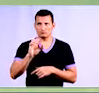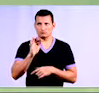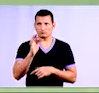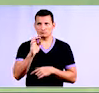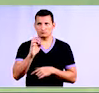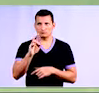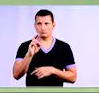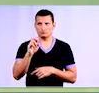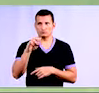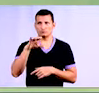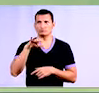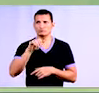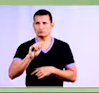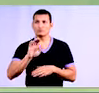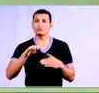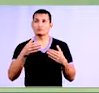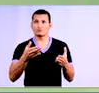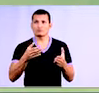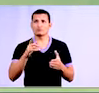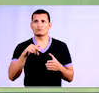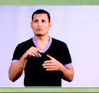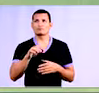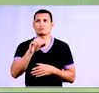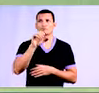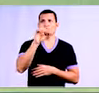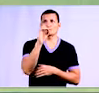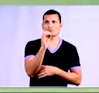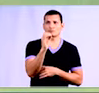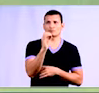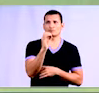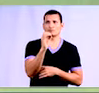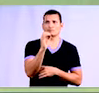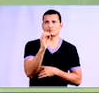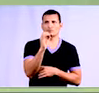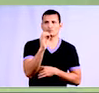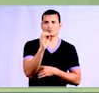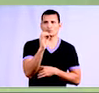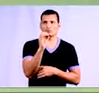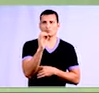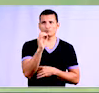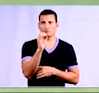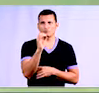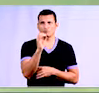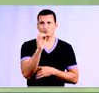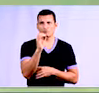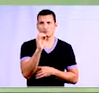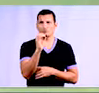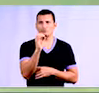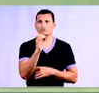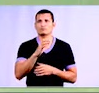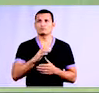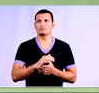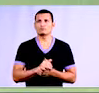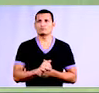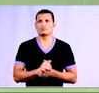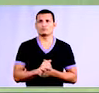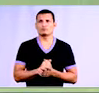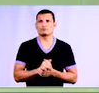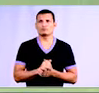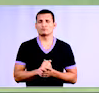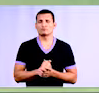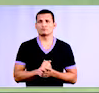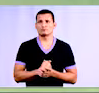o processo é o endereço 0, a base da memória. Olha